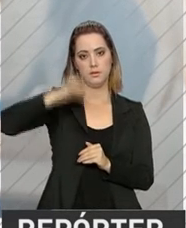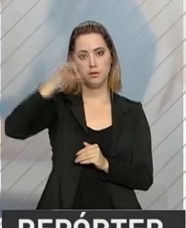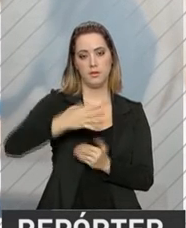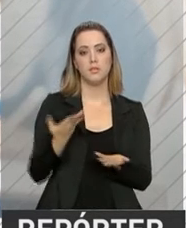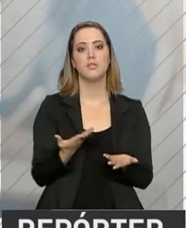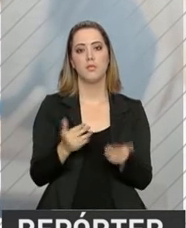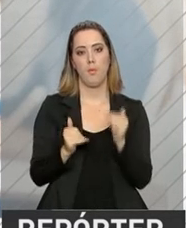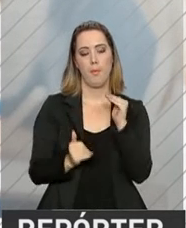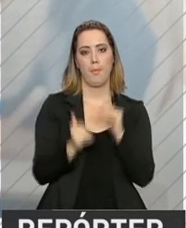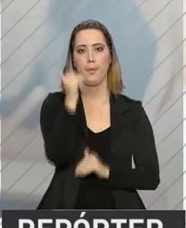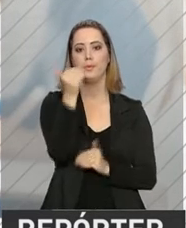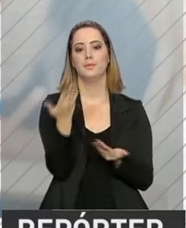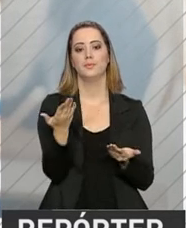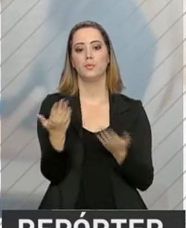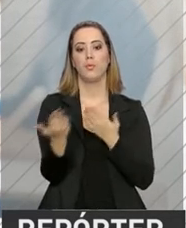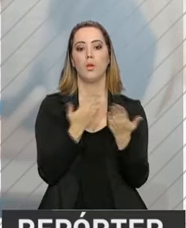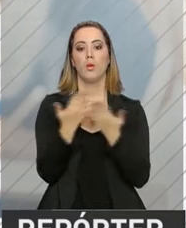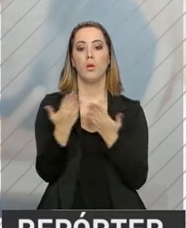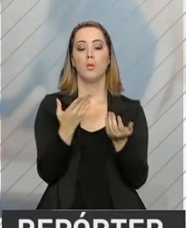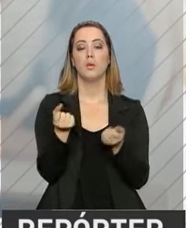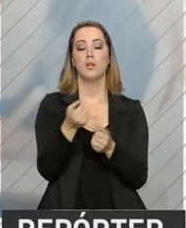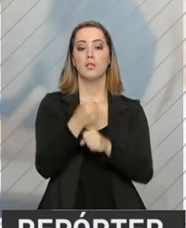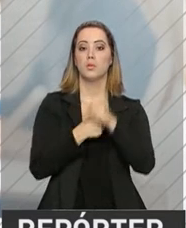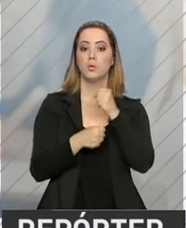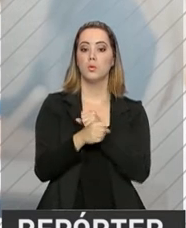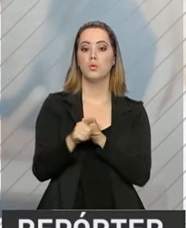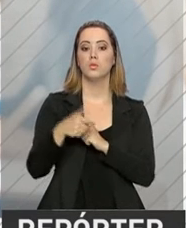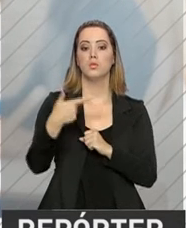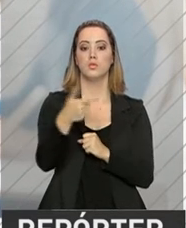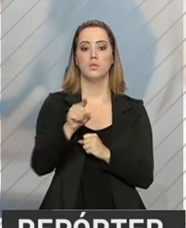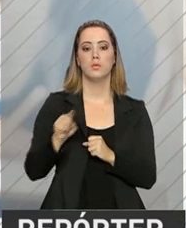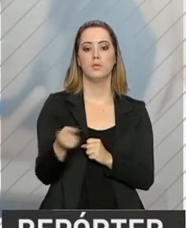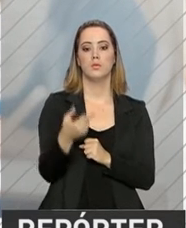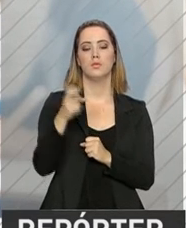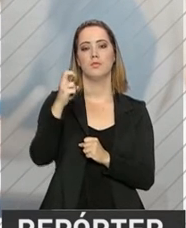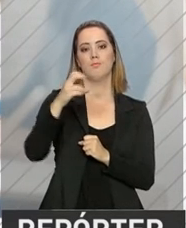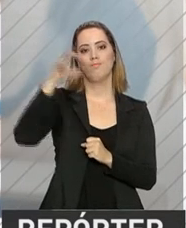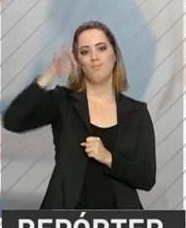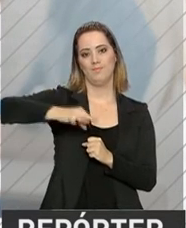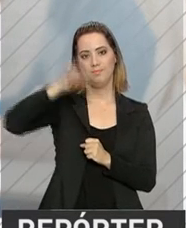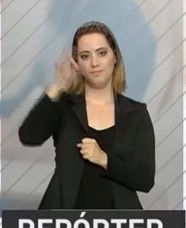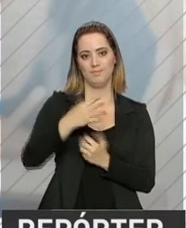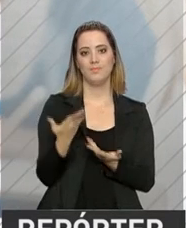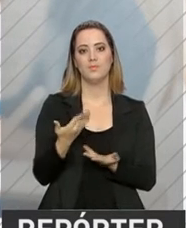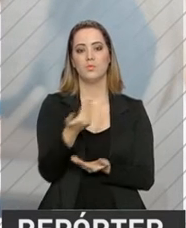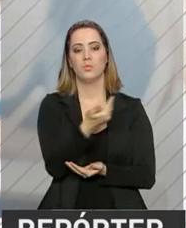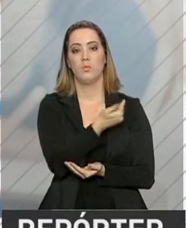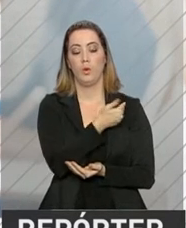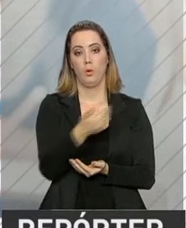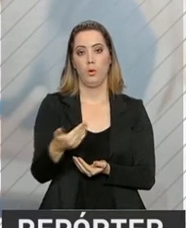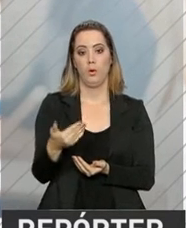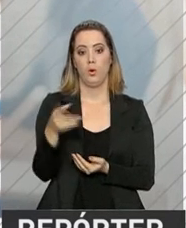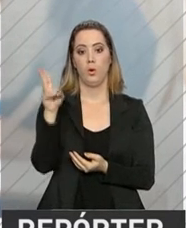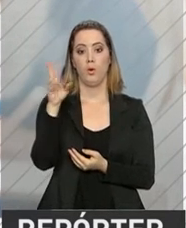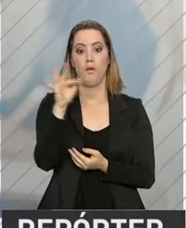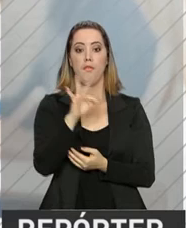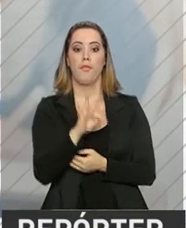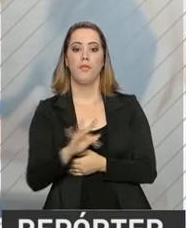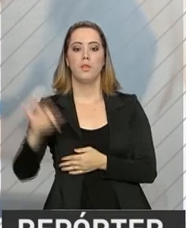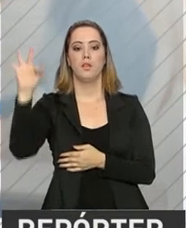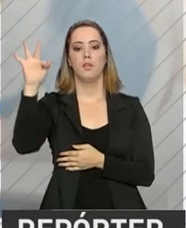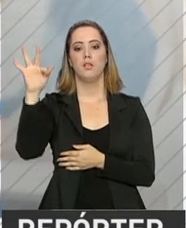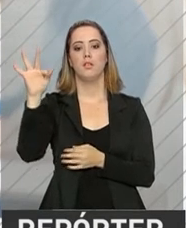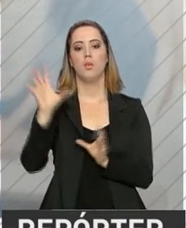a 2014 o aumento foi de dois e meio por cento a rede federal é a que mais cresceu entre as